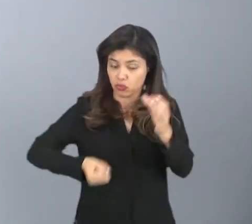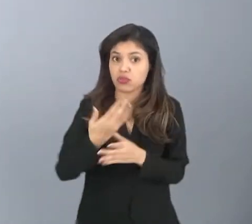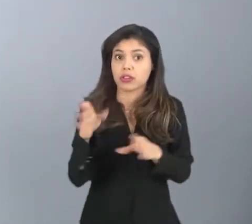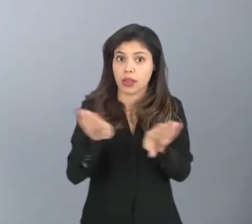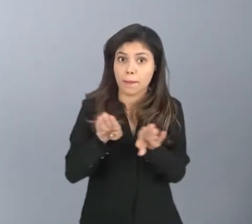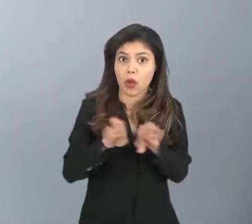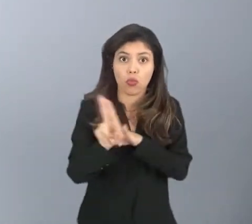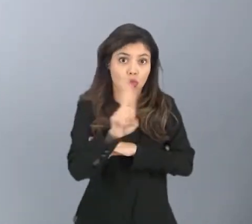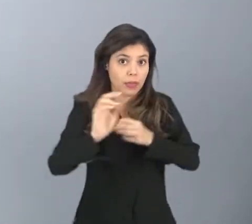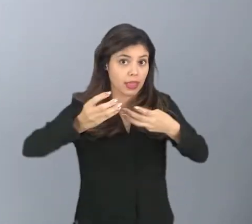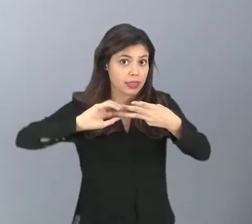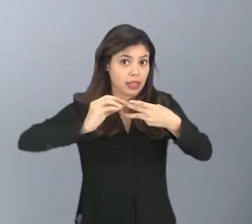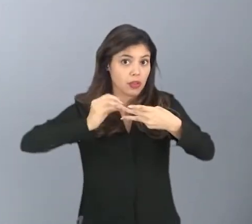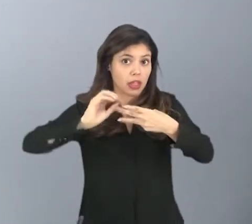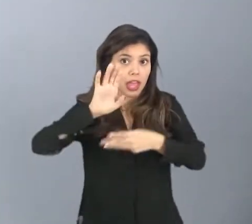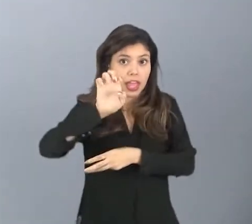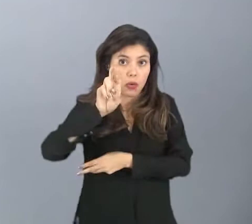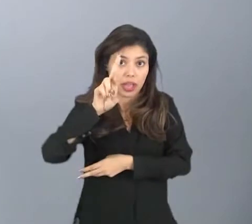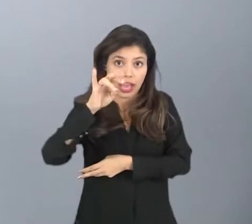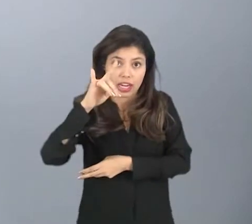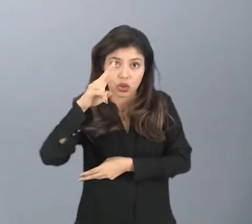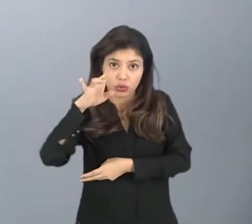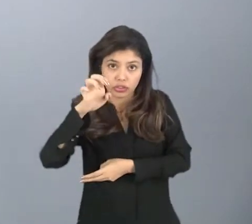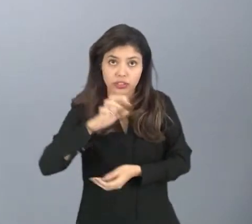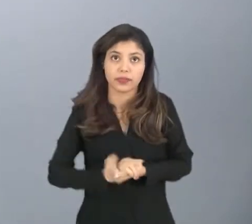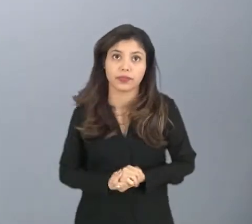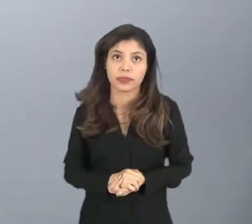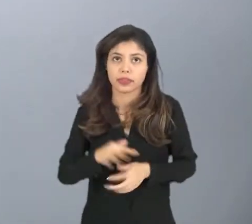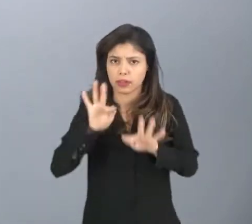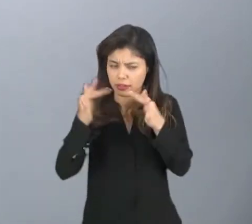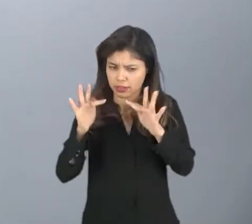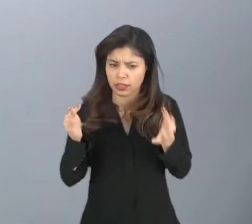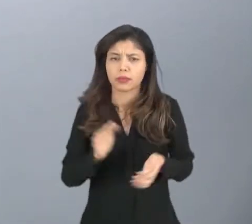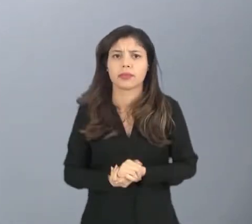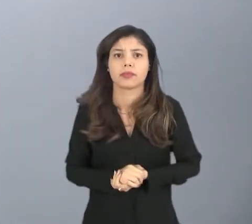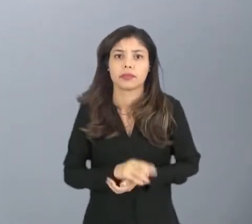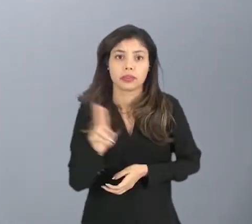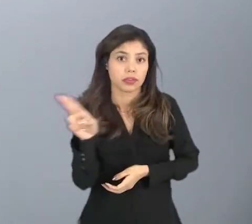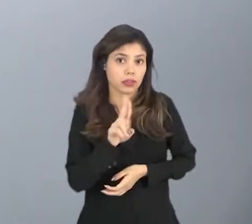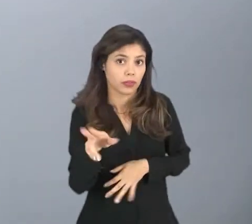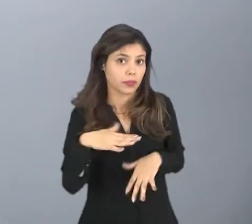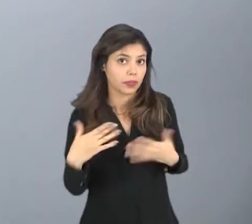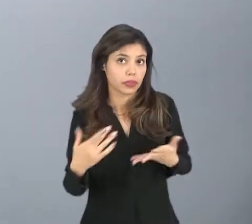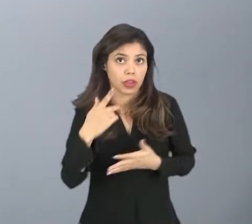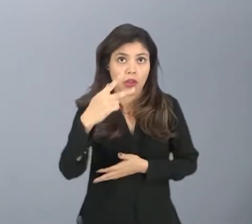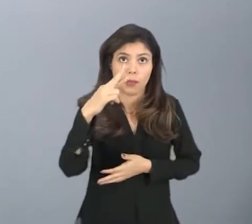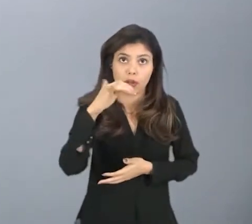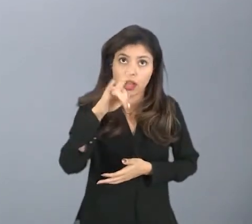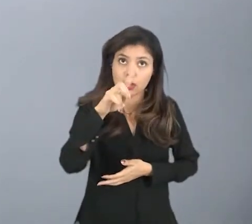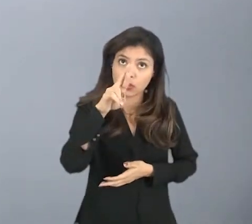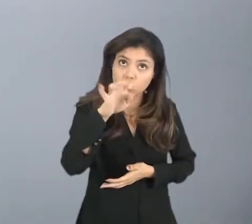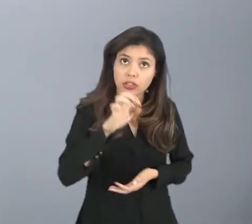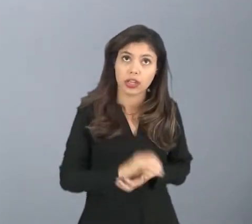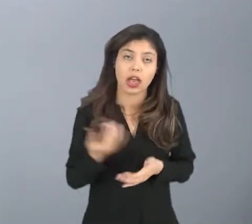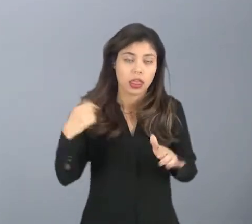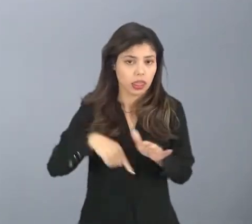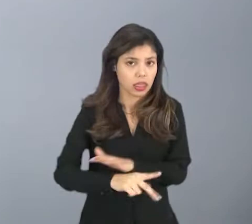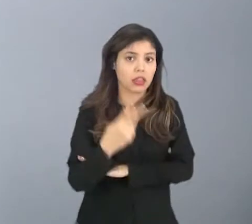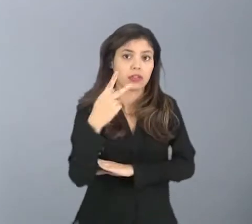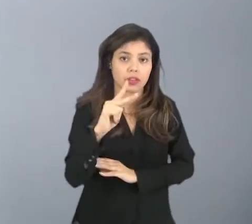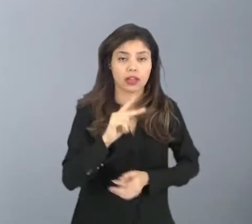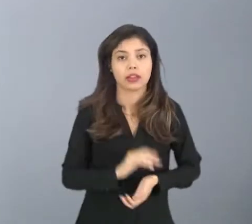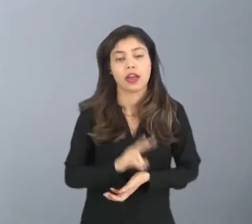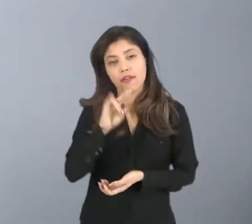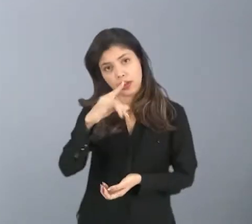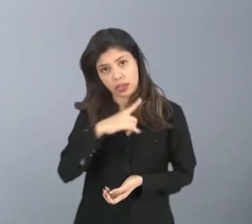célula chamada de eucarionte. Se é uma célula mais simples, é uma célula chamada de procarionte. E dentro da célula